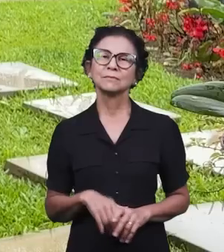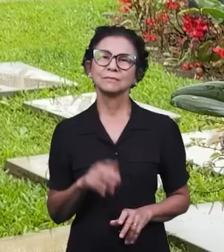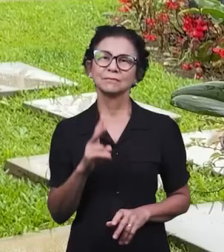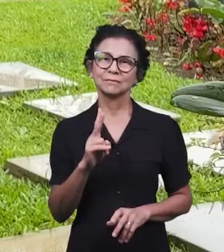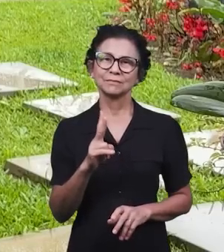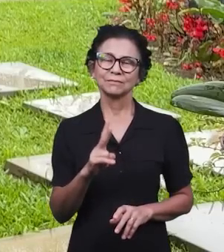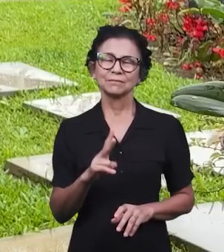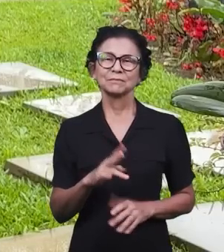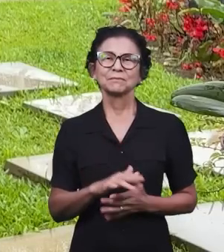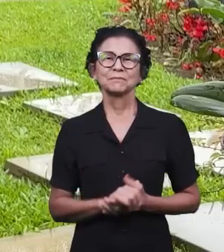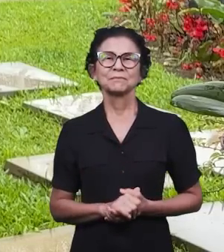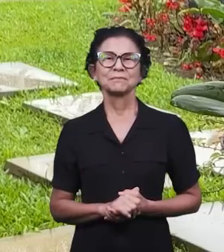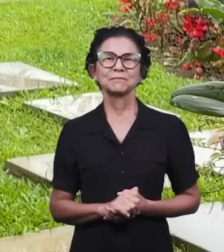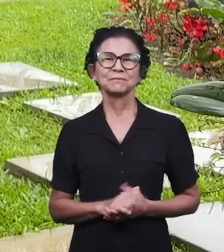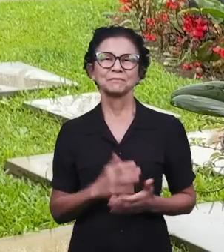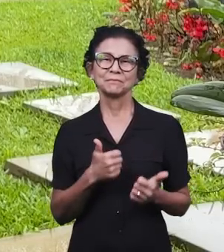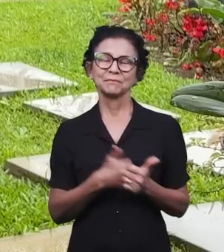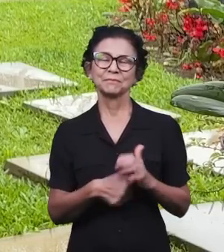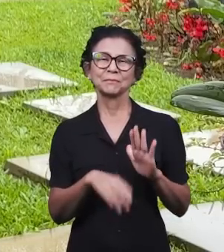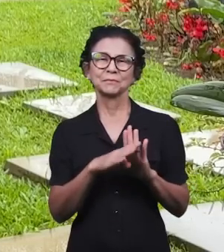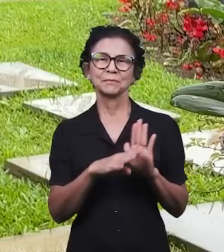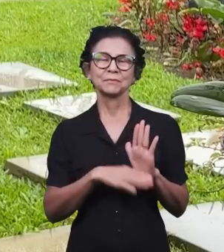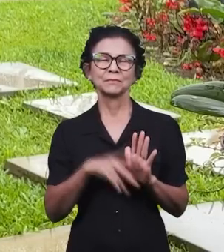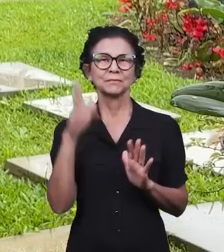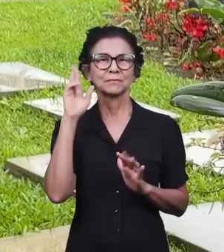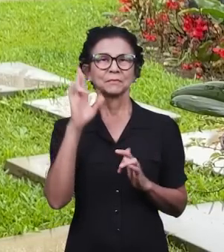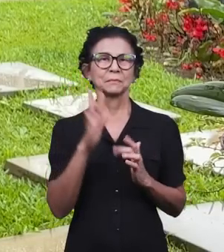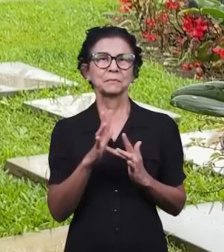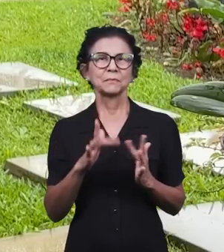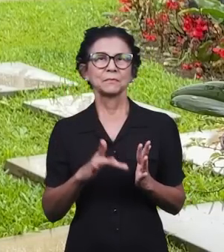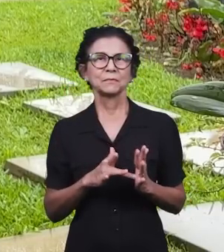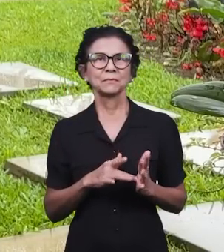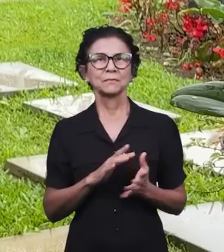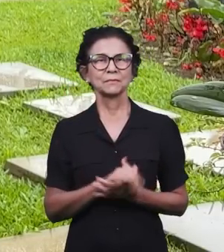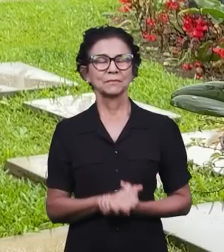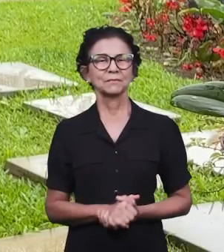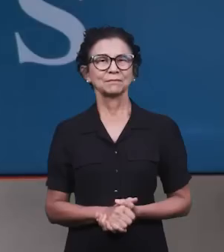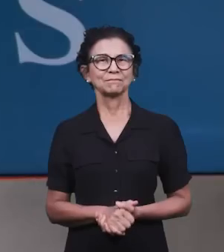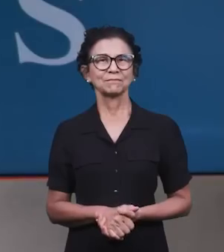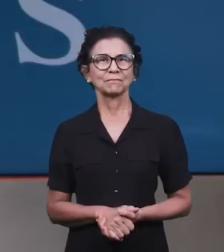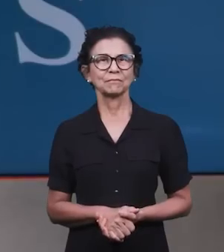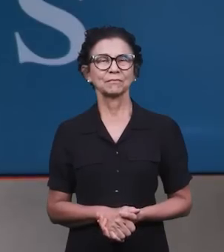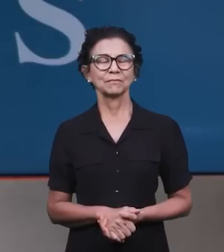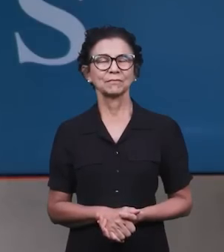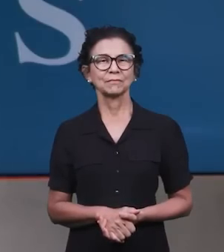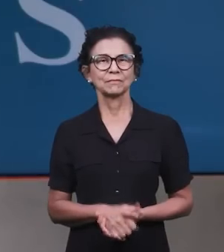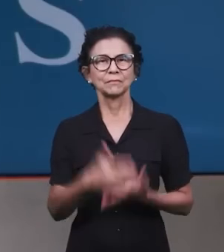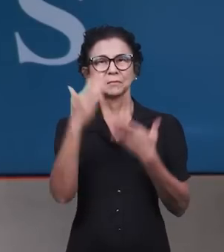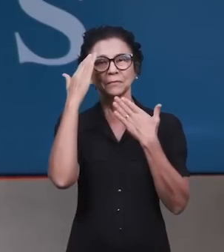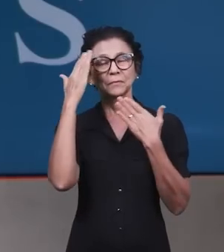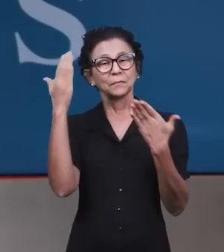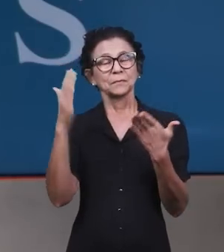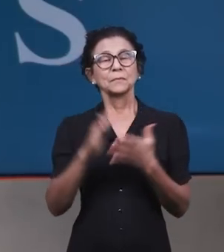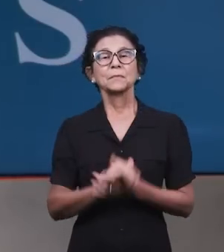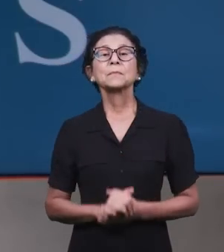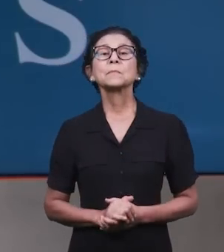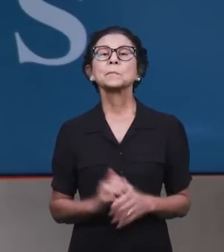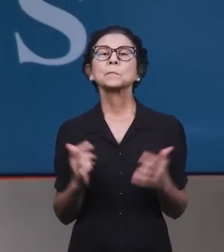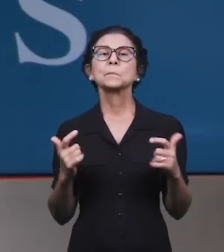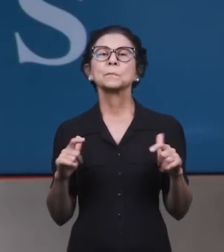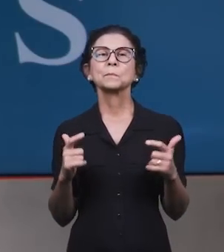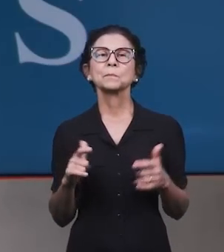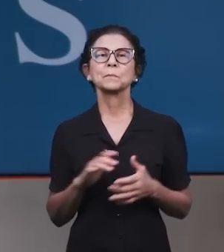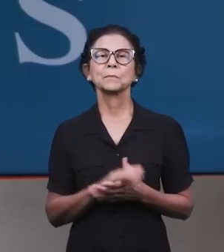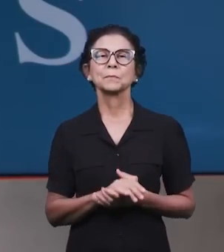na próxima edição. Até lá, a paz do Senhor Jesus. Jorge, segue com você. Muito obrigado pelas notícias. Vamos agora diretamente